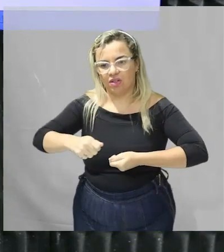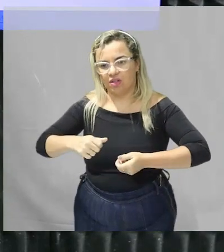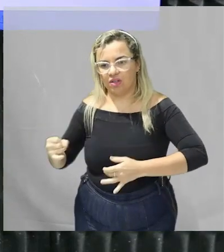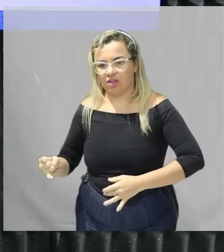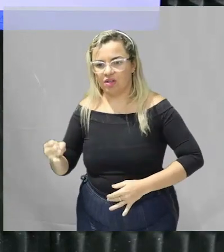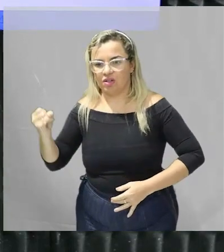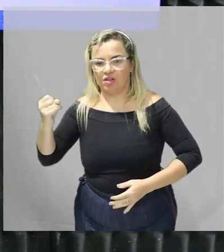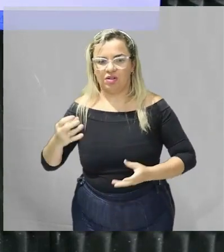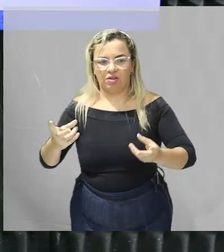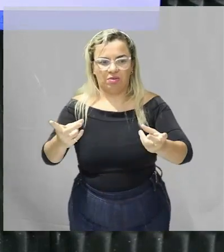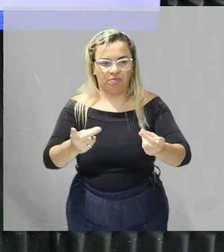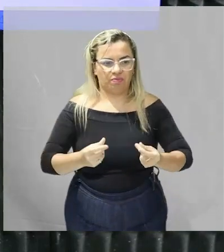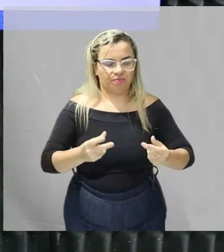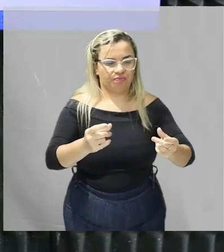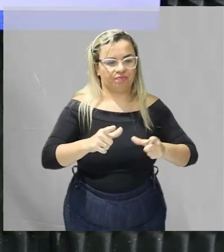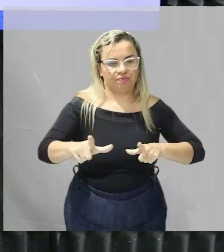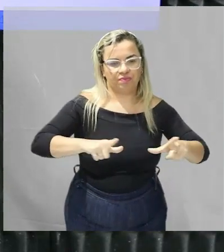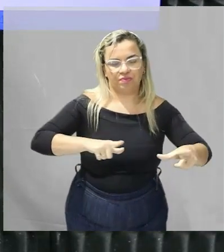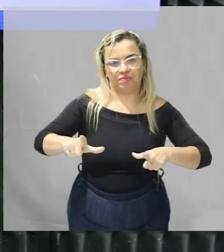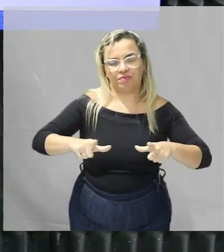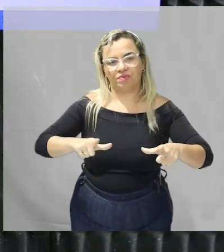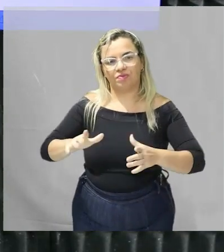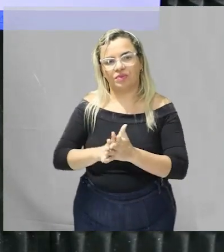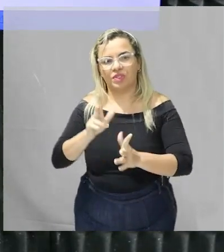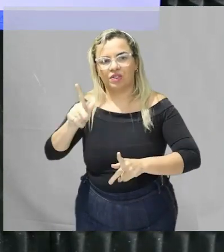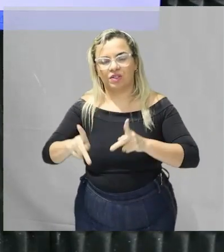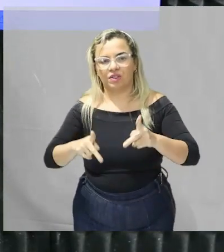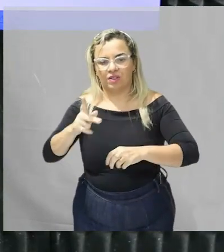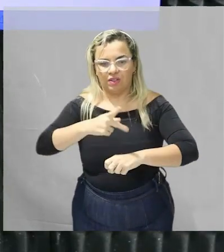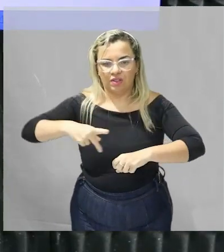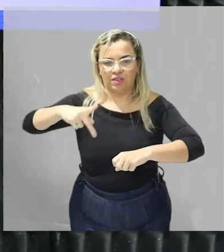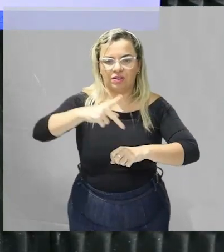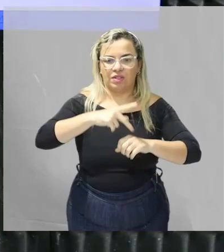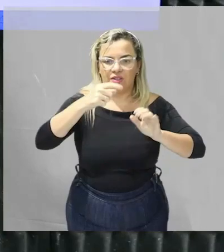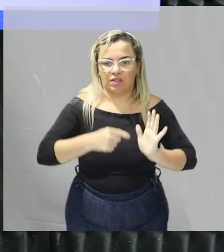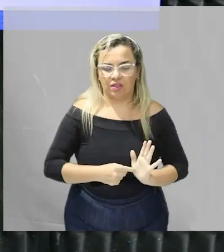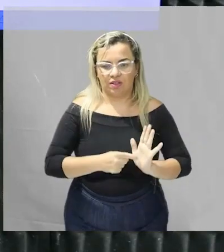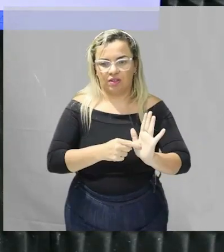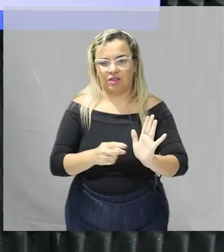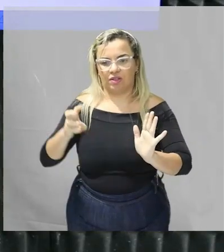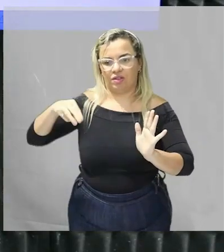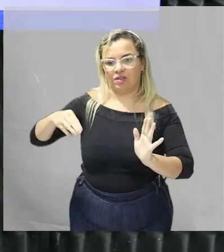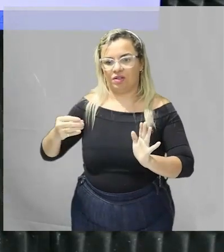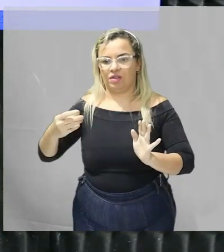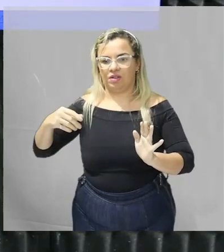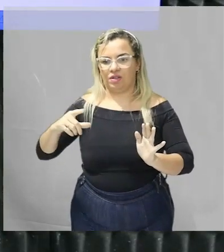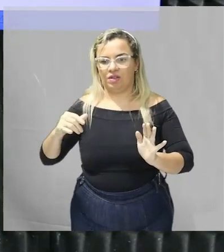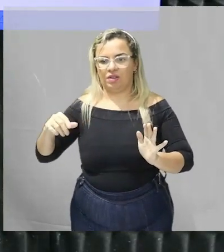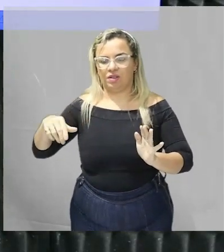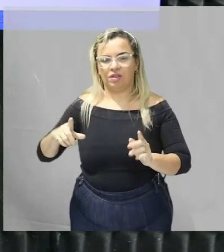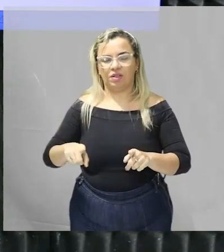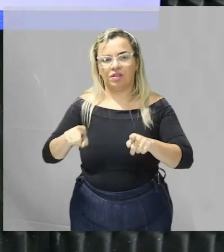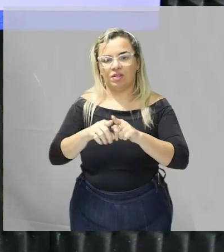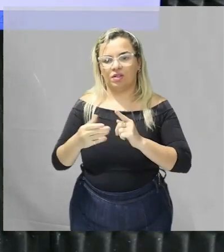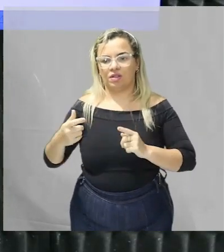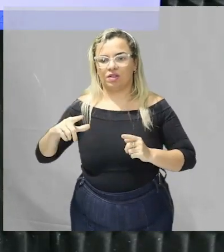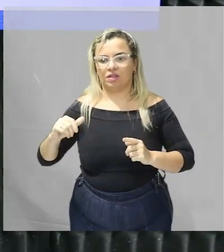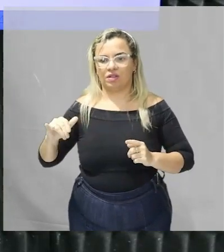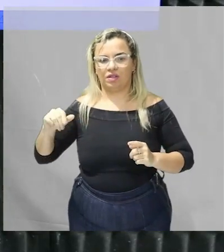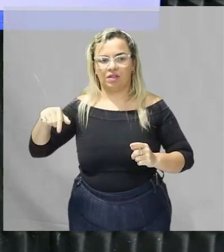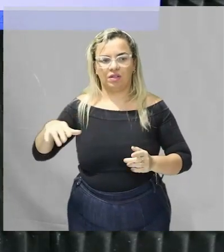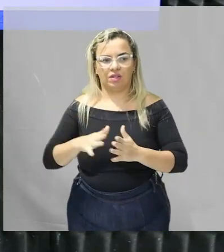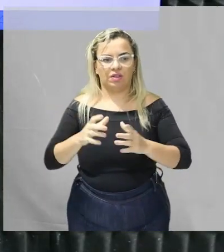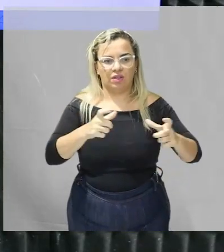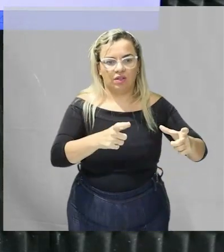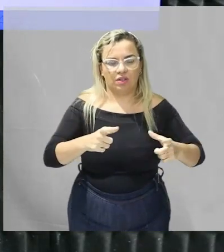parte das populações desses países. Em Medellín e Cali foram criados grandes cartéis de produção